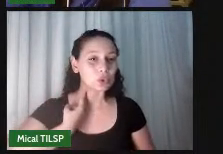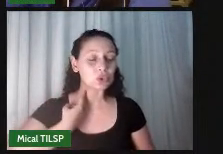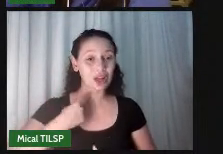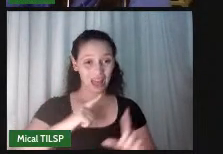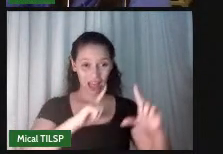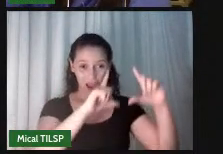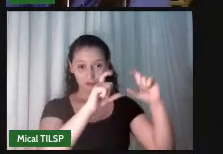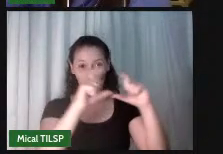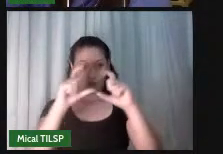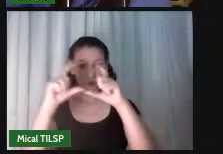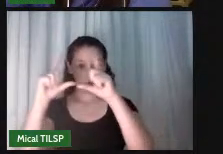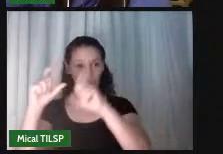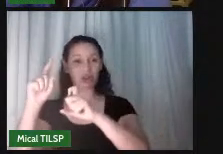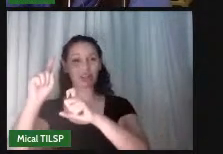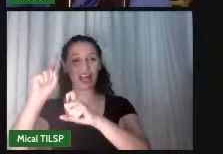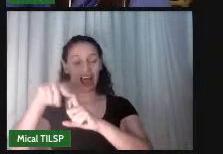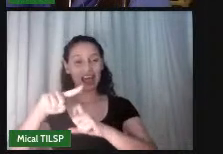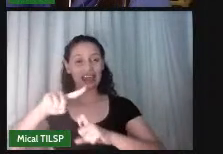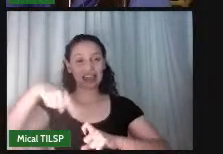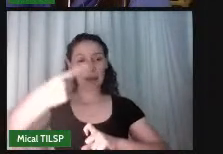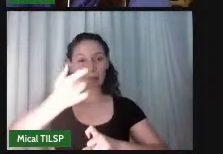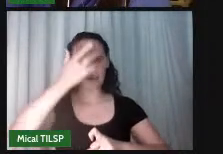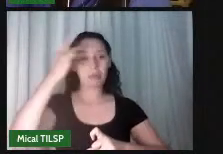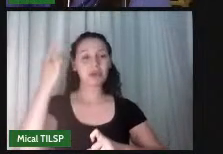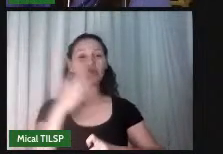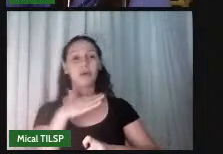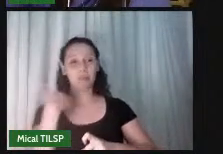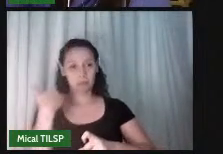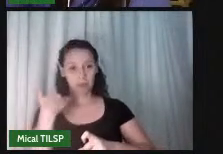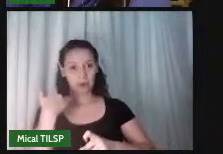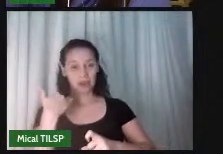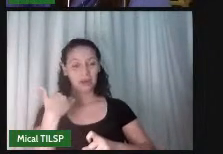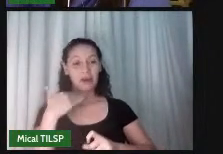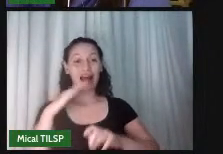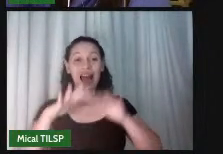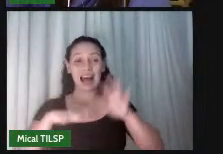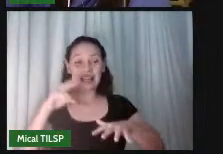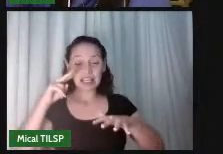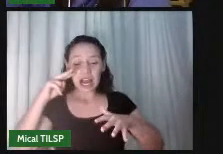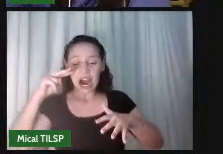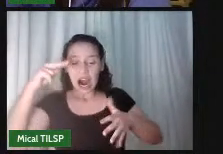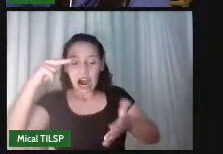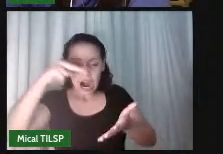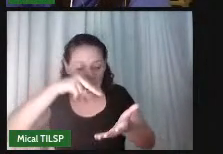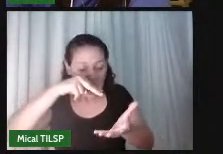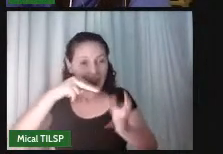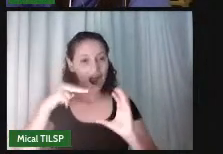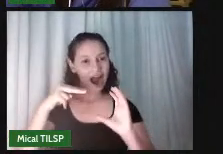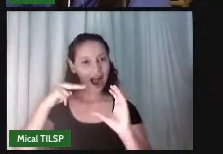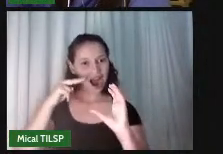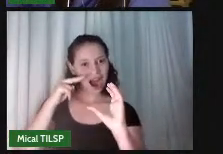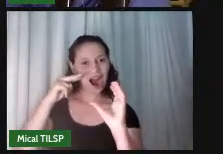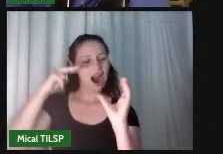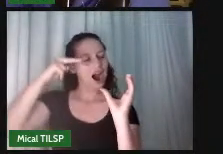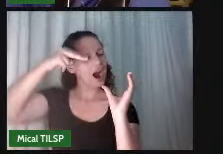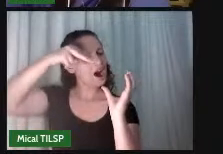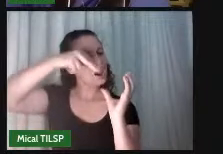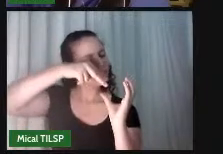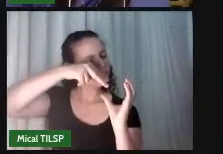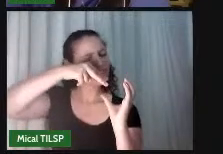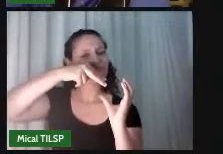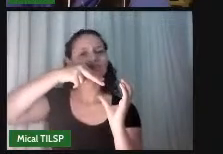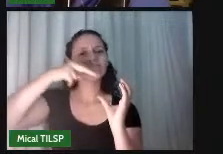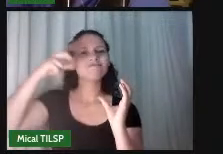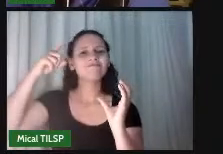abertura de boca diminuída, a gente tem muita dificuldade de enxergar. Às vezes a gente está com um lugar com pouca luz, sem estrutura, sem água,